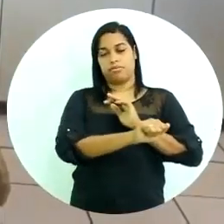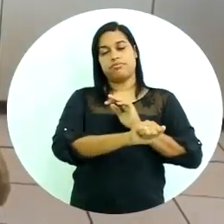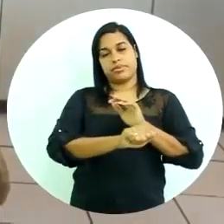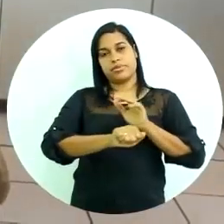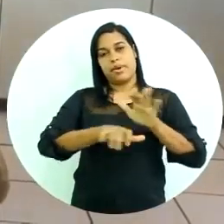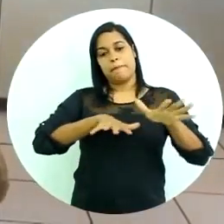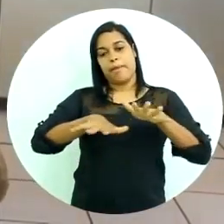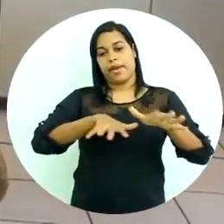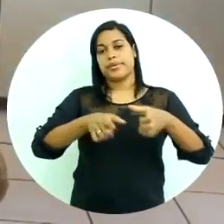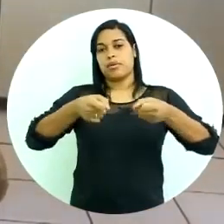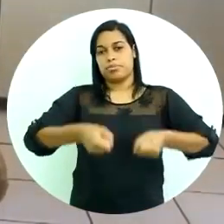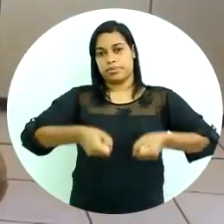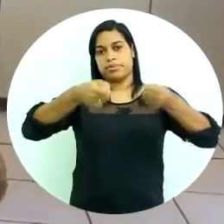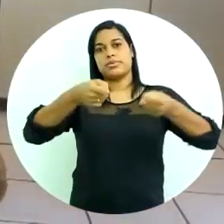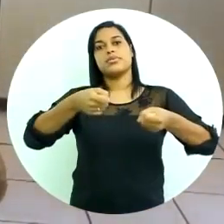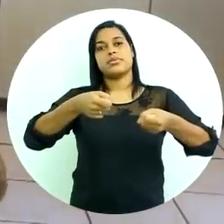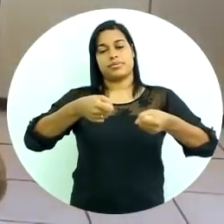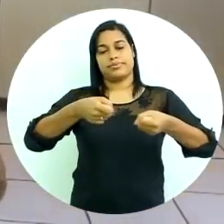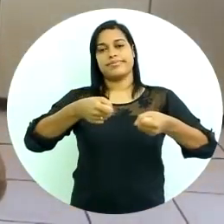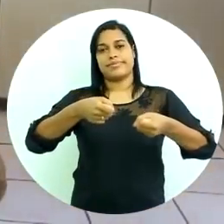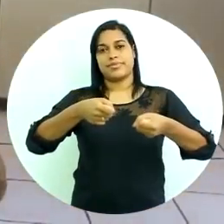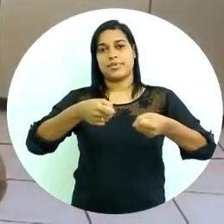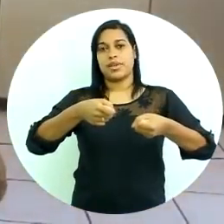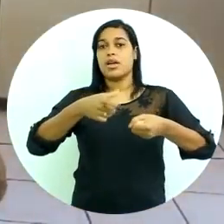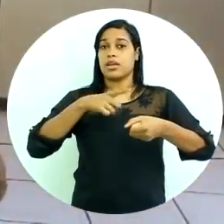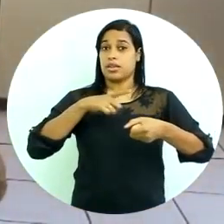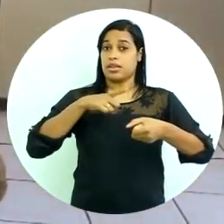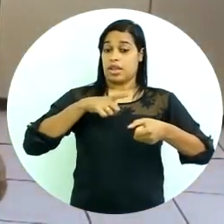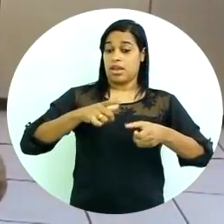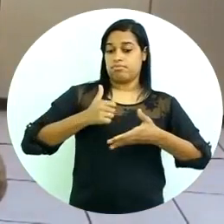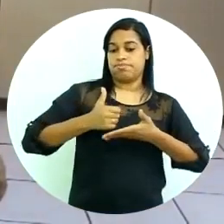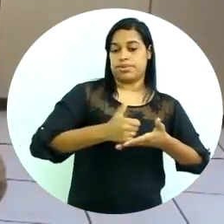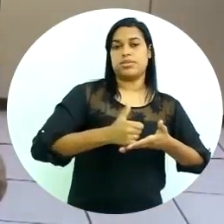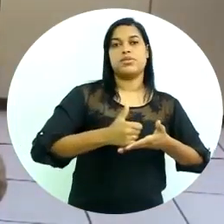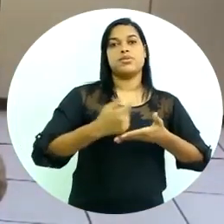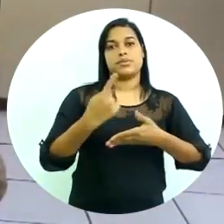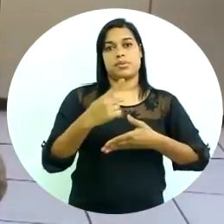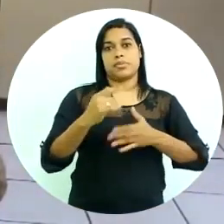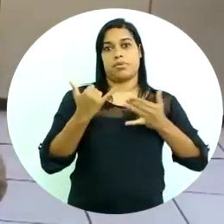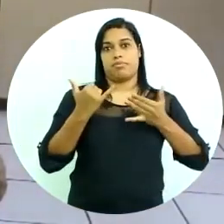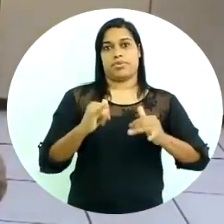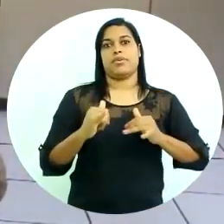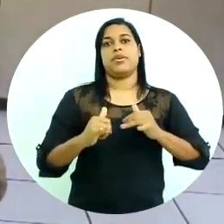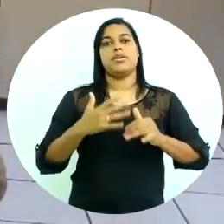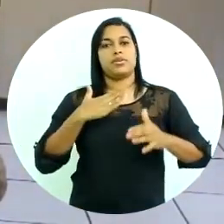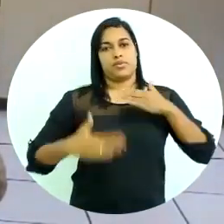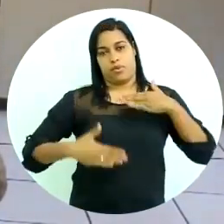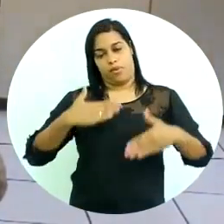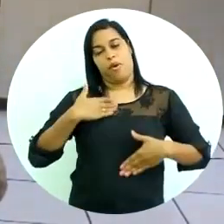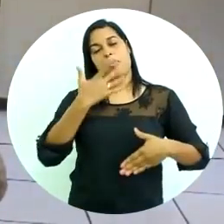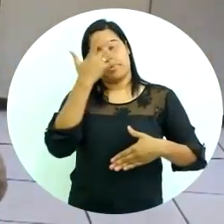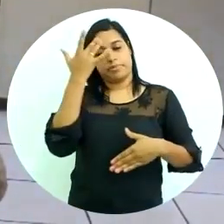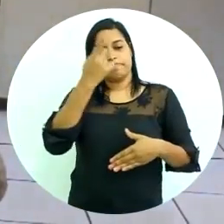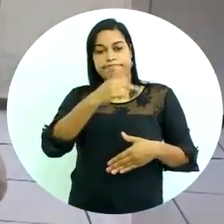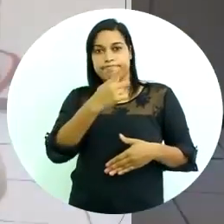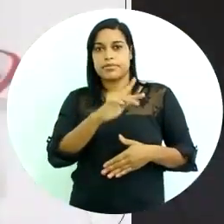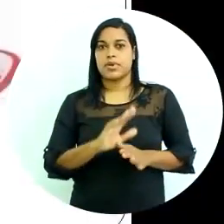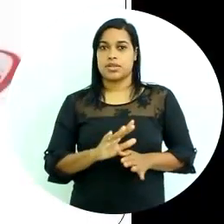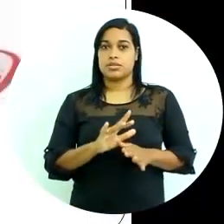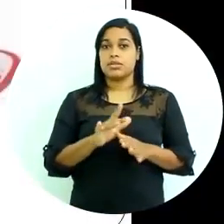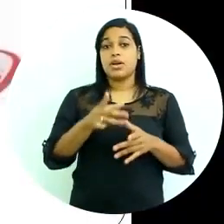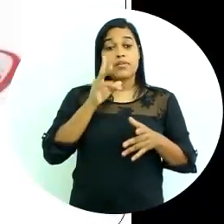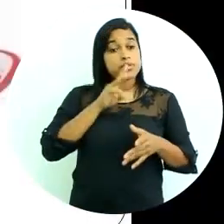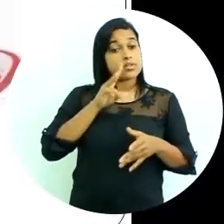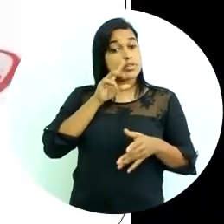é o desfibrilador externo automático, que é aquela maquininha que serve para dar o choque na vítima. Ele é um aparelho, como vocês